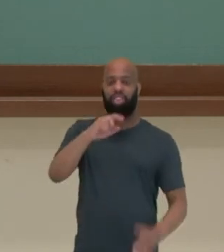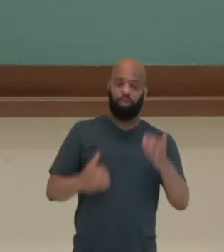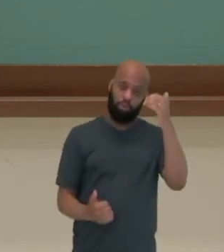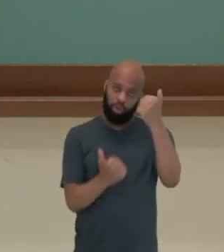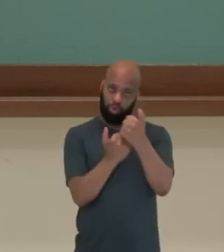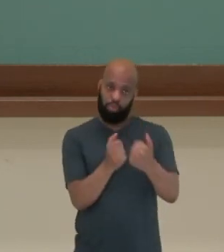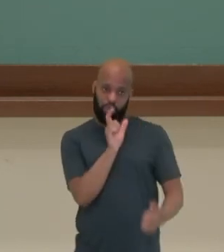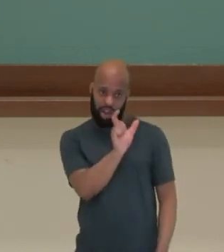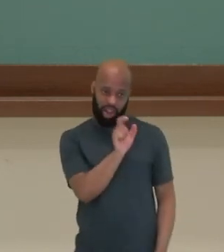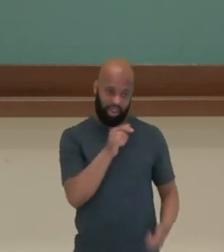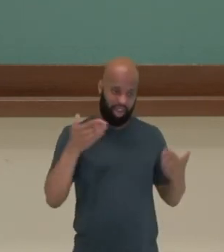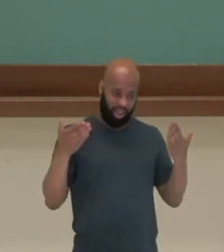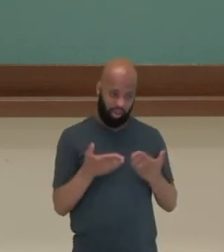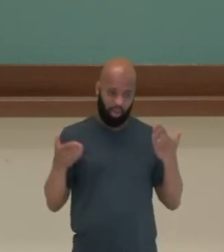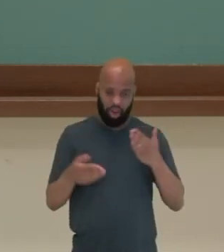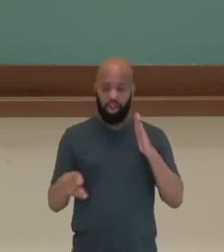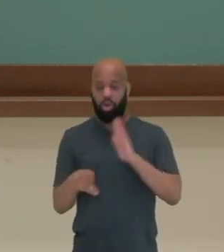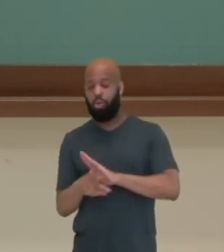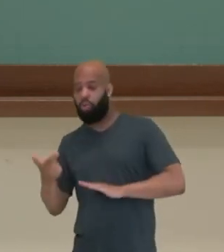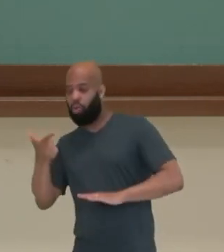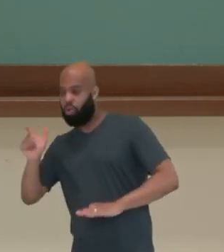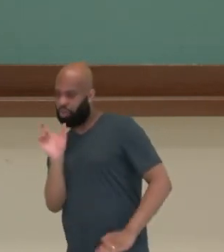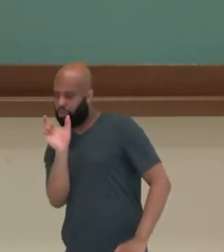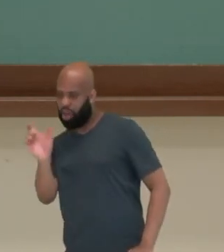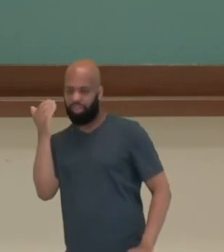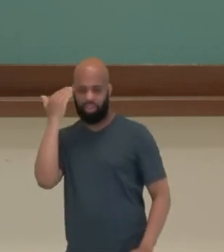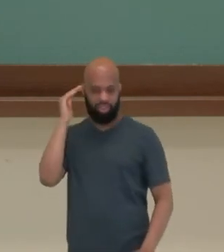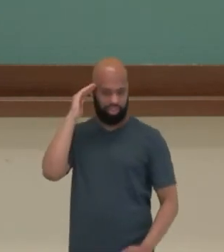acordo com o contexto. Percebeu?